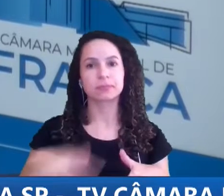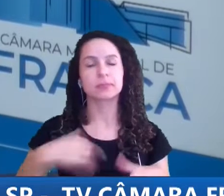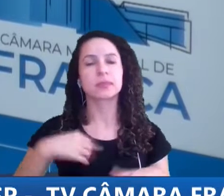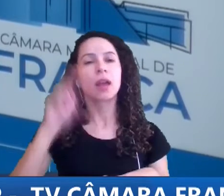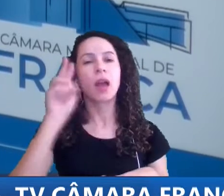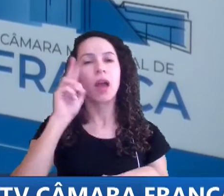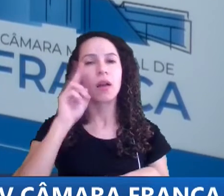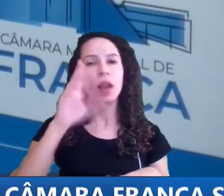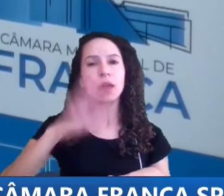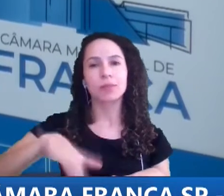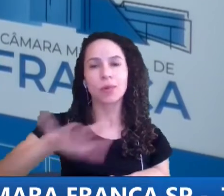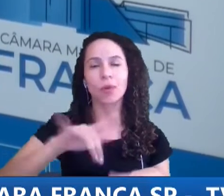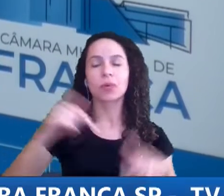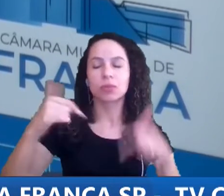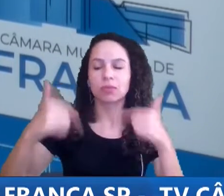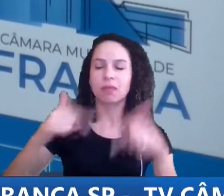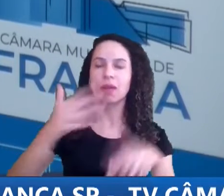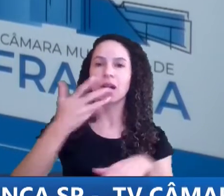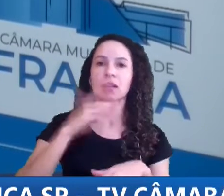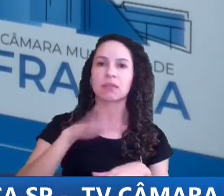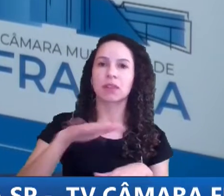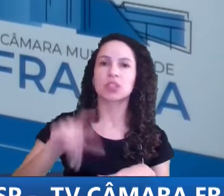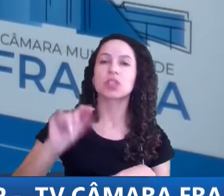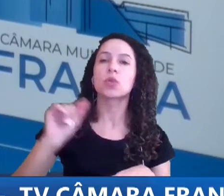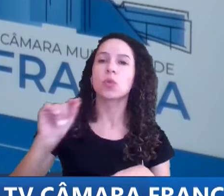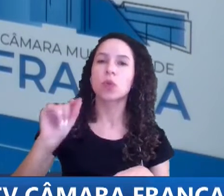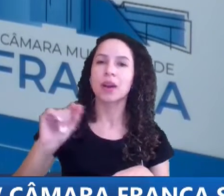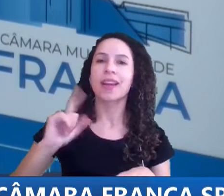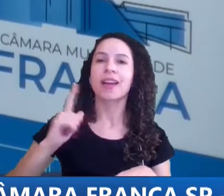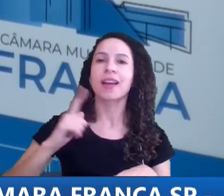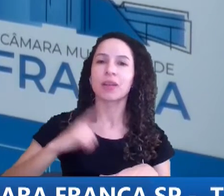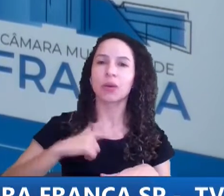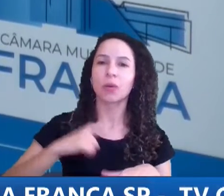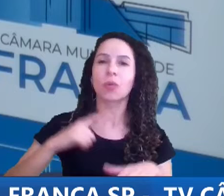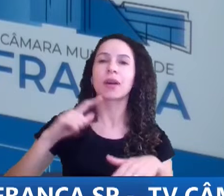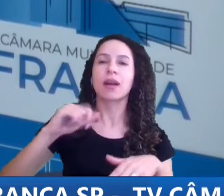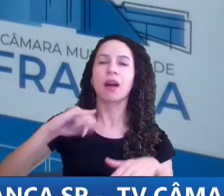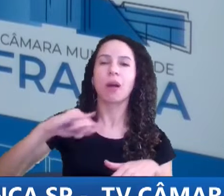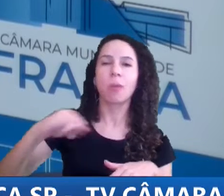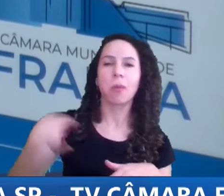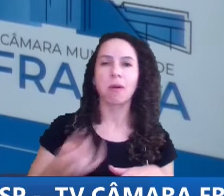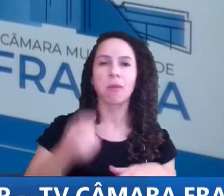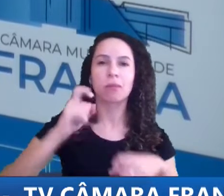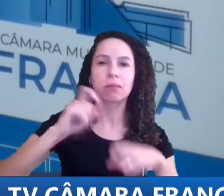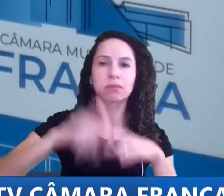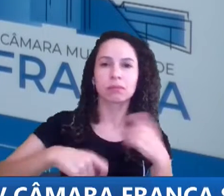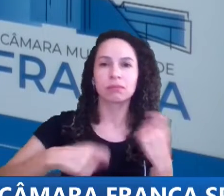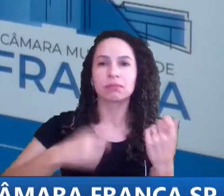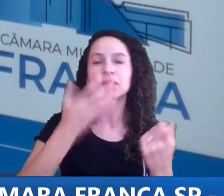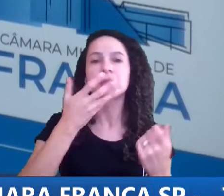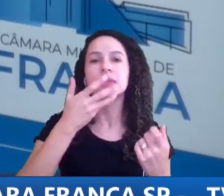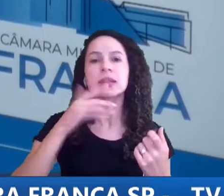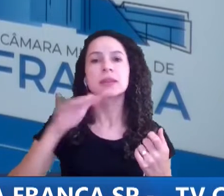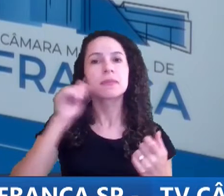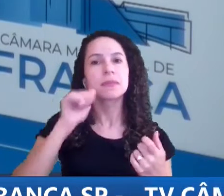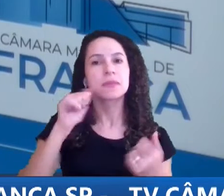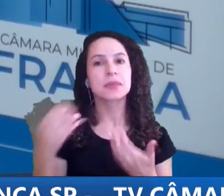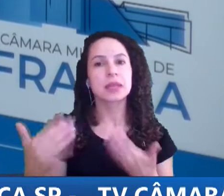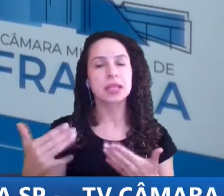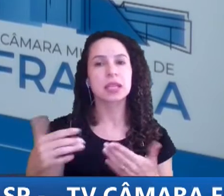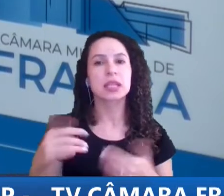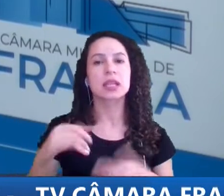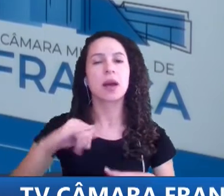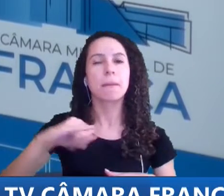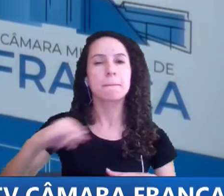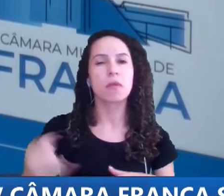trabalho infantil inclui exploração sexual de meninas, exploração pelo tráfico de drogas